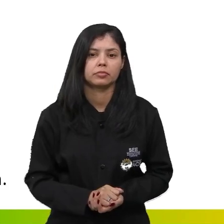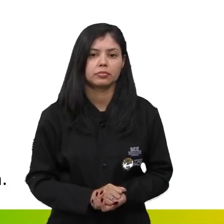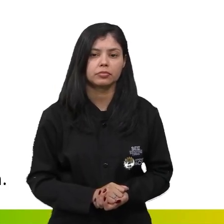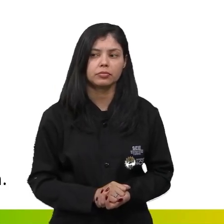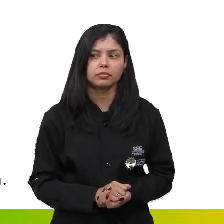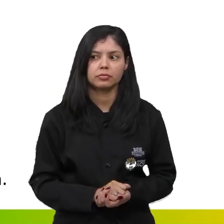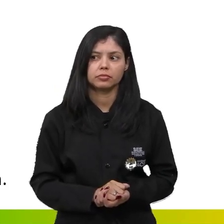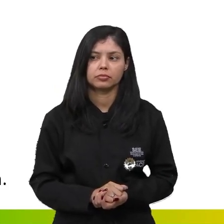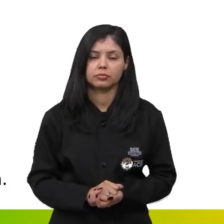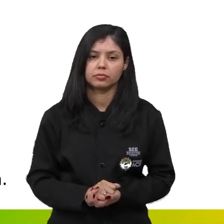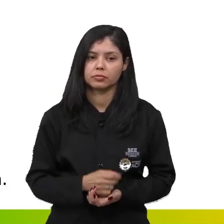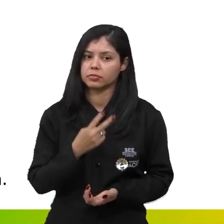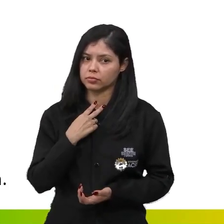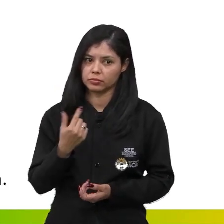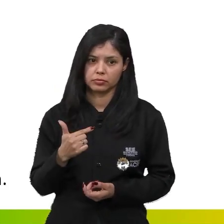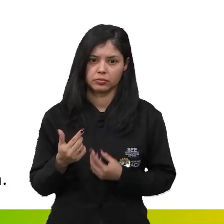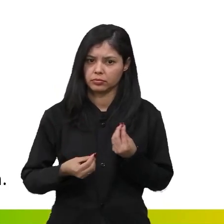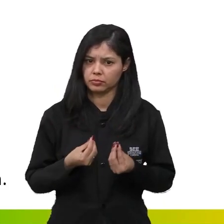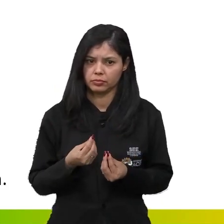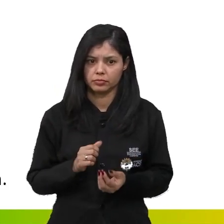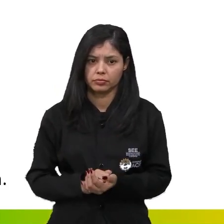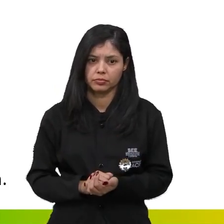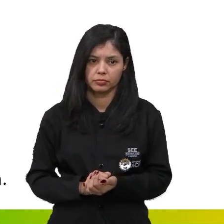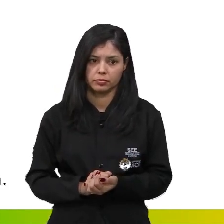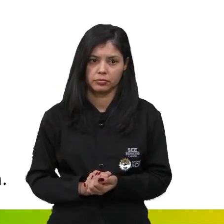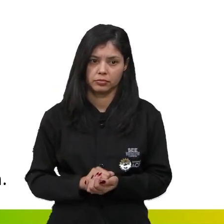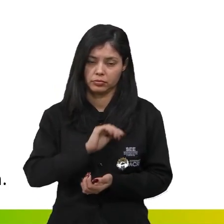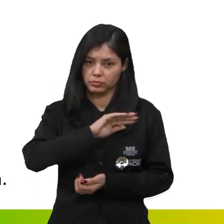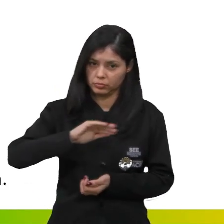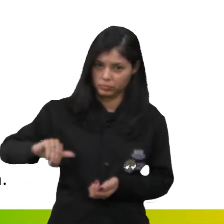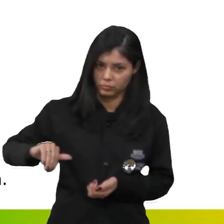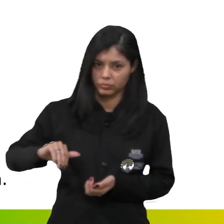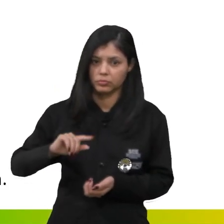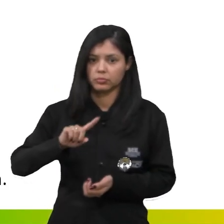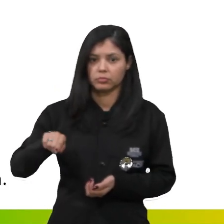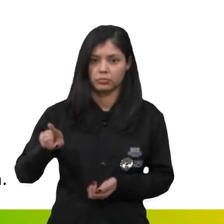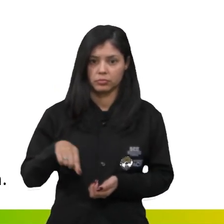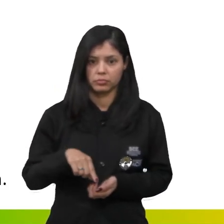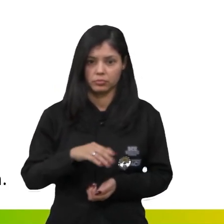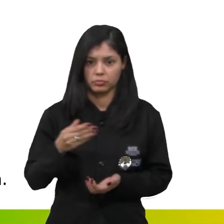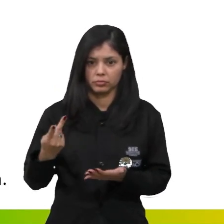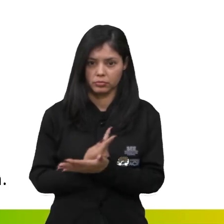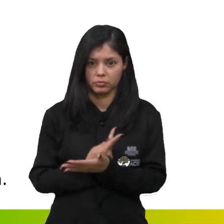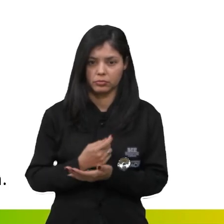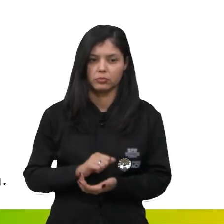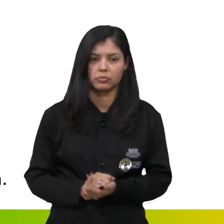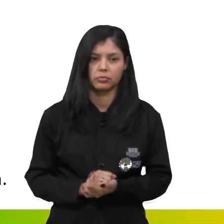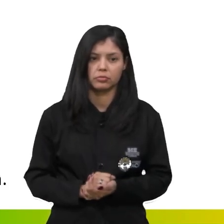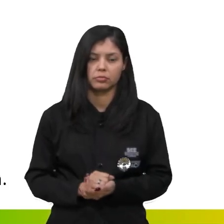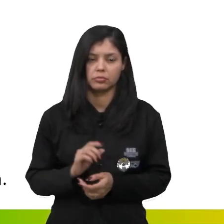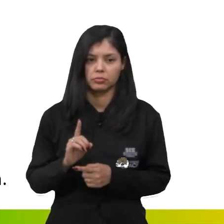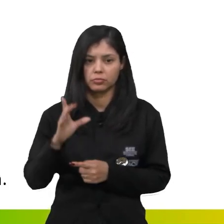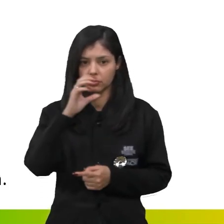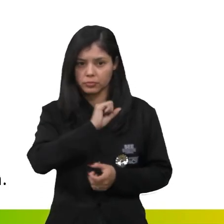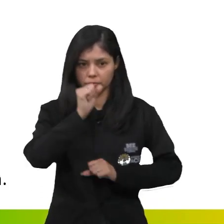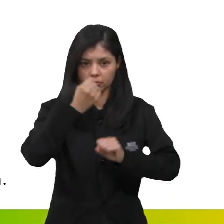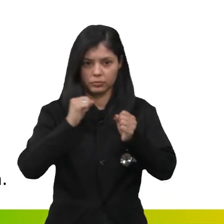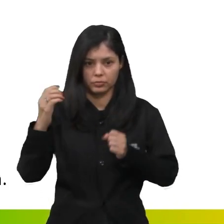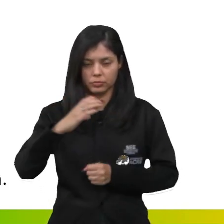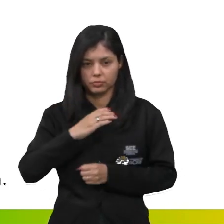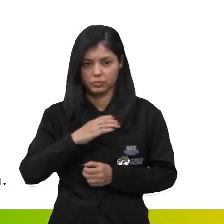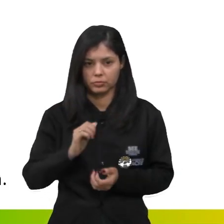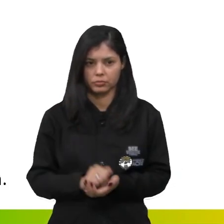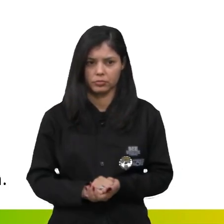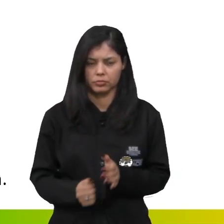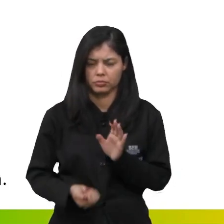Extremamente tardia. Então, como pode ser precoce? Já dá para tirar a C. Olha a letra D, a rápida industrialização das